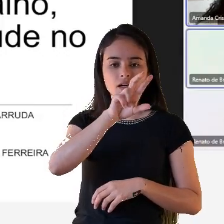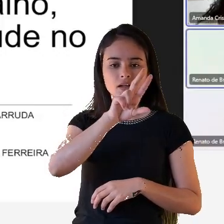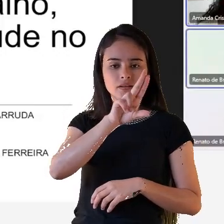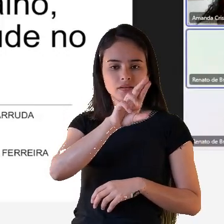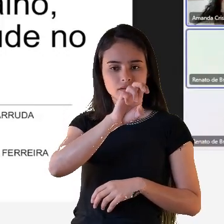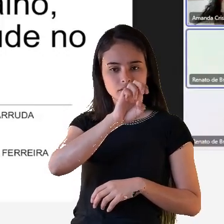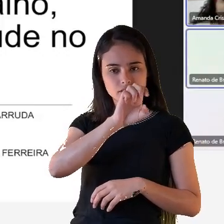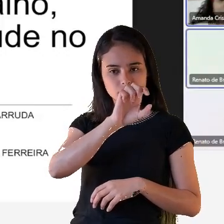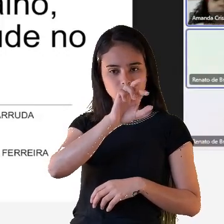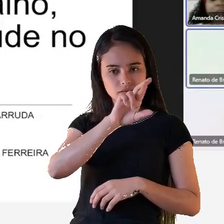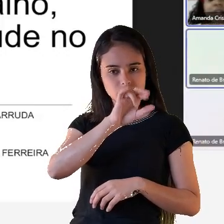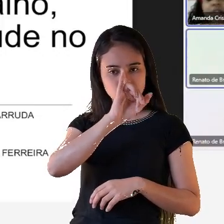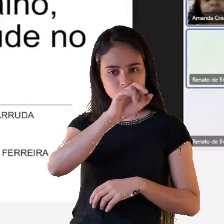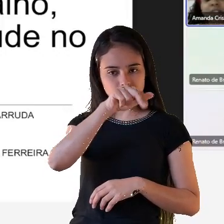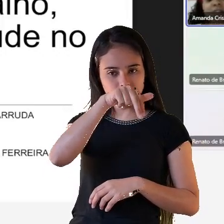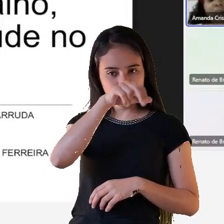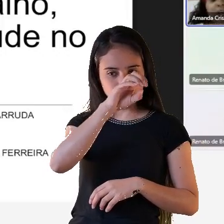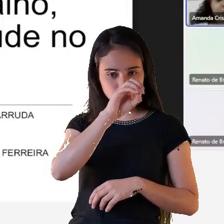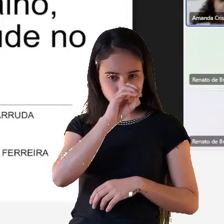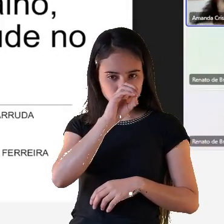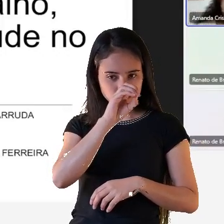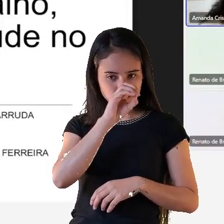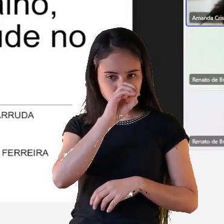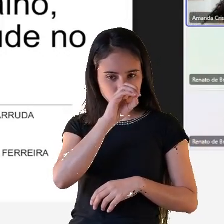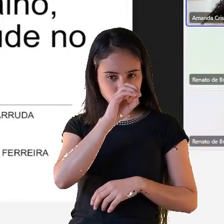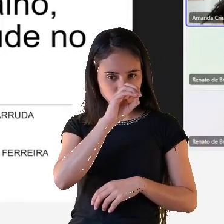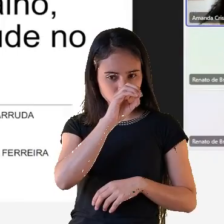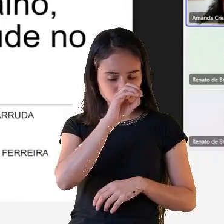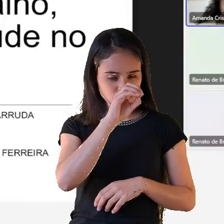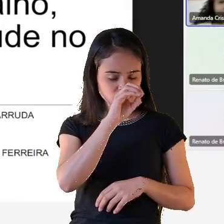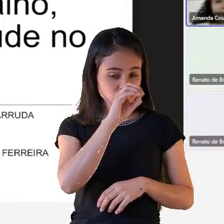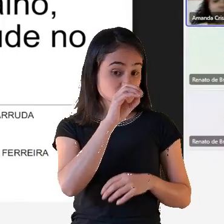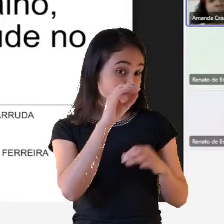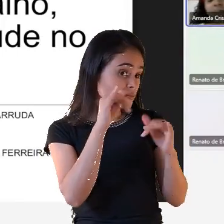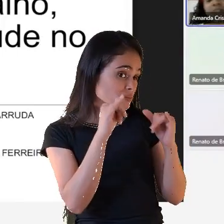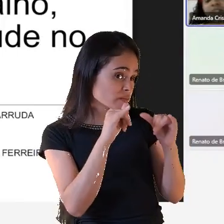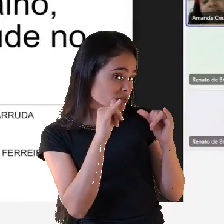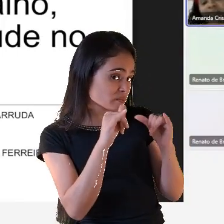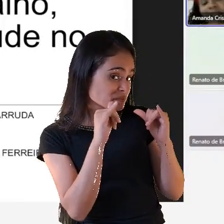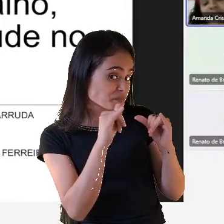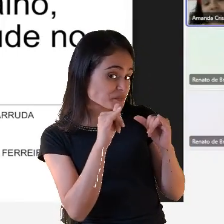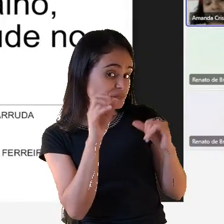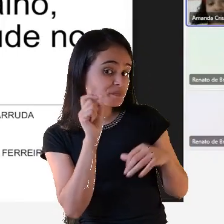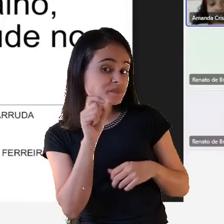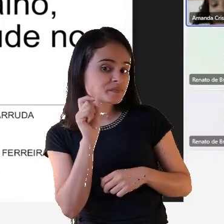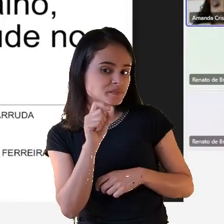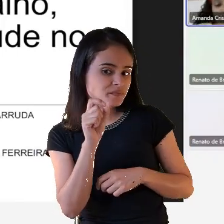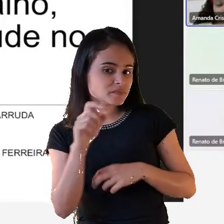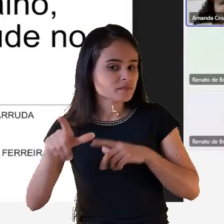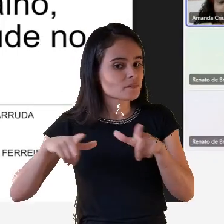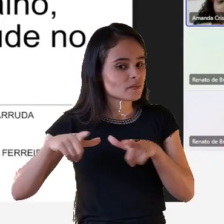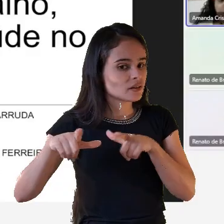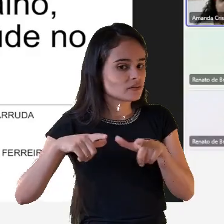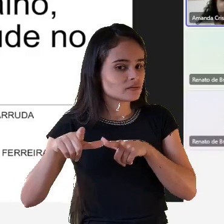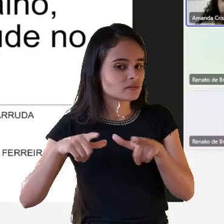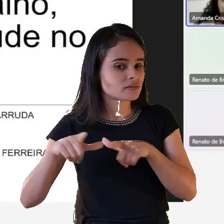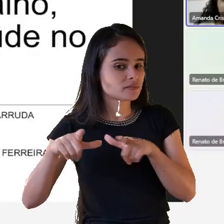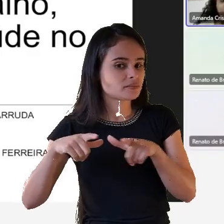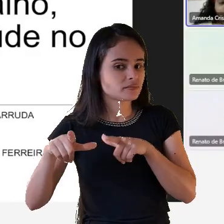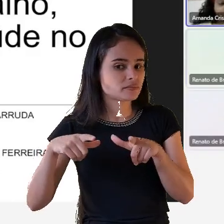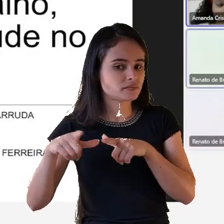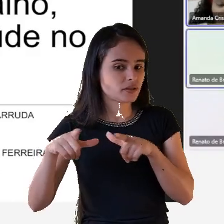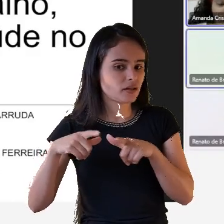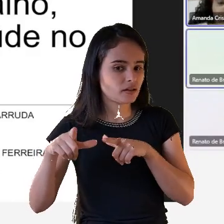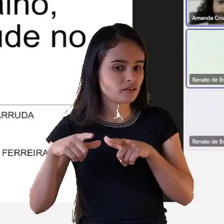Hoje eu vou falar, né, sobre trabalho, política e saúde, e a professora Aline, semana que vem, vai falar